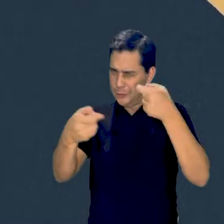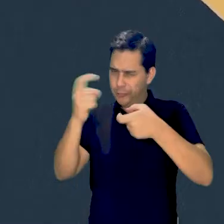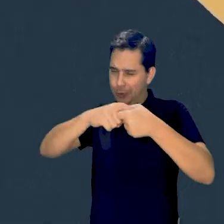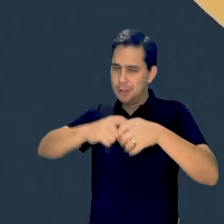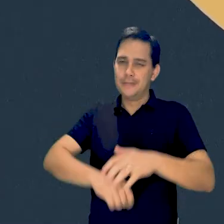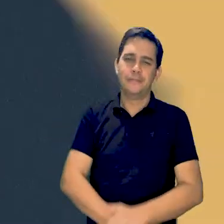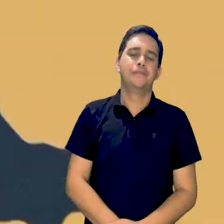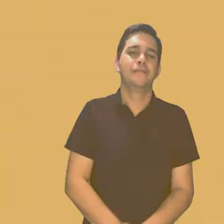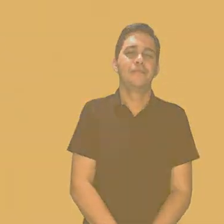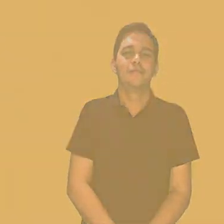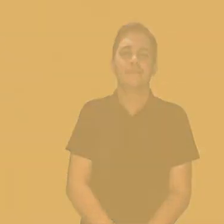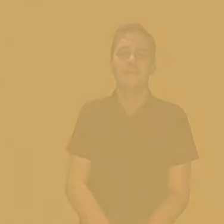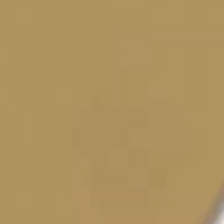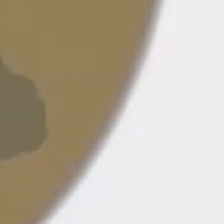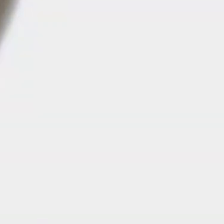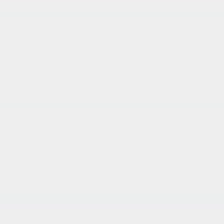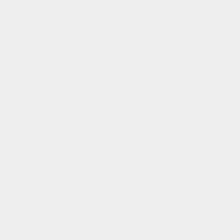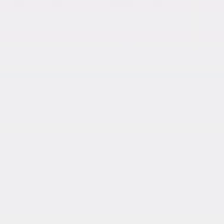já.